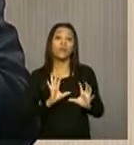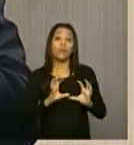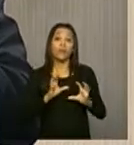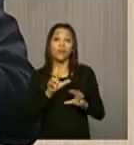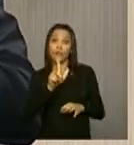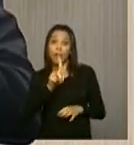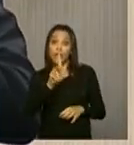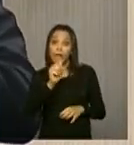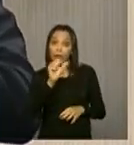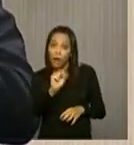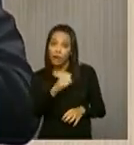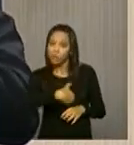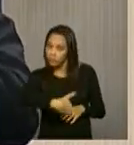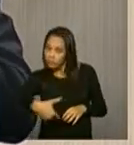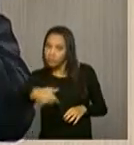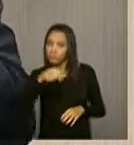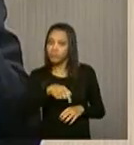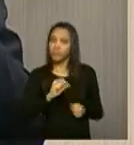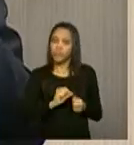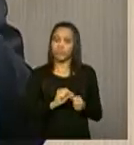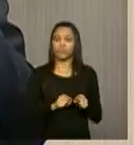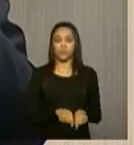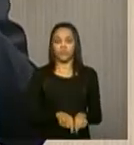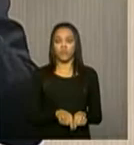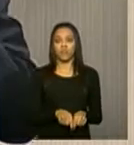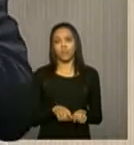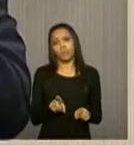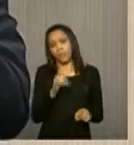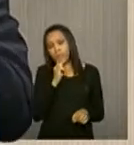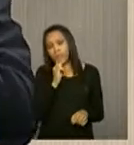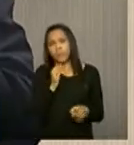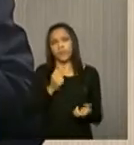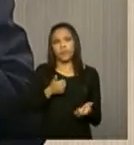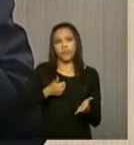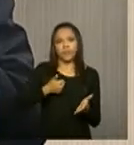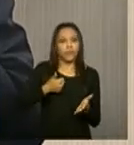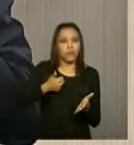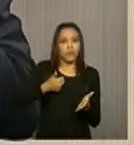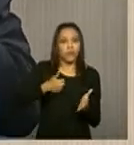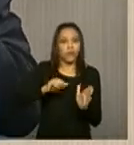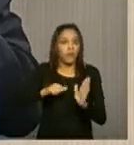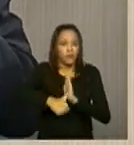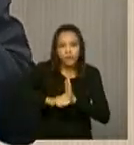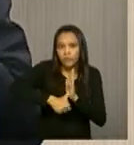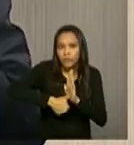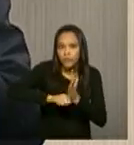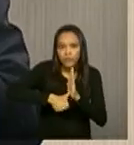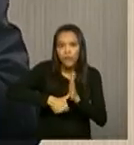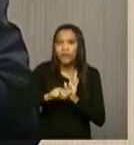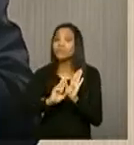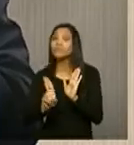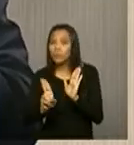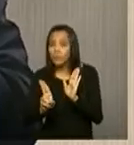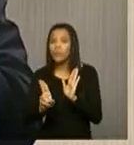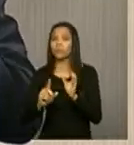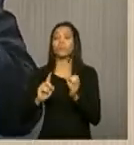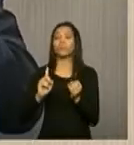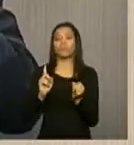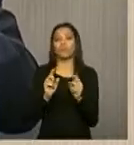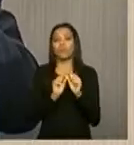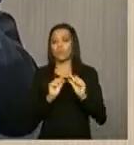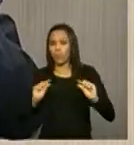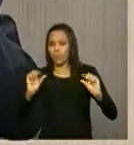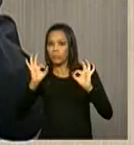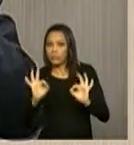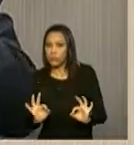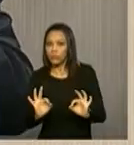como resultados a que foi confirmada a identidade é de joão bell marques goulart foi é